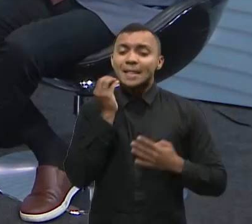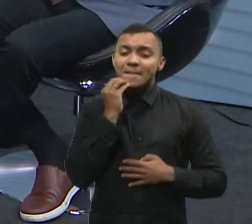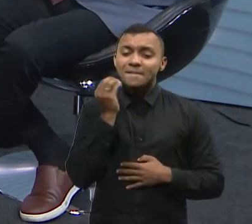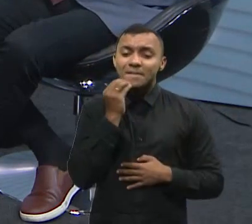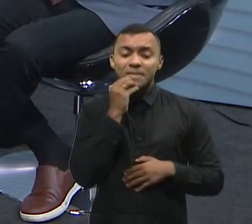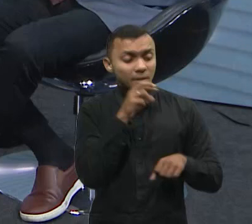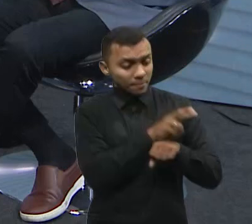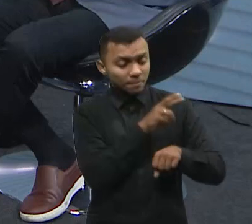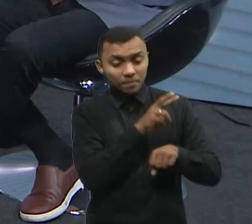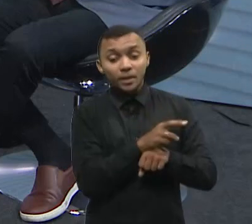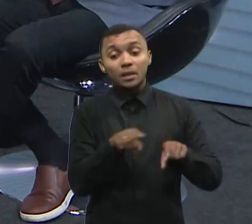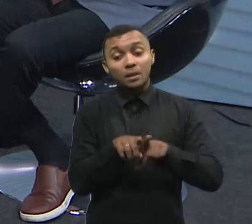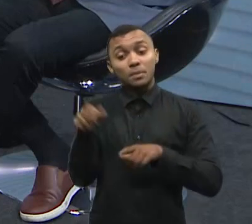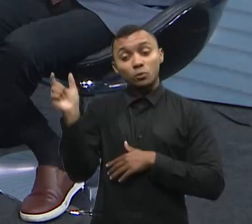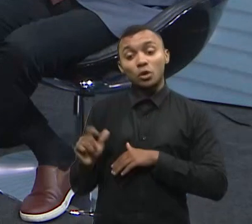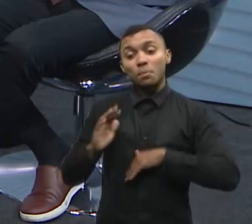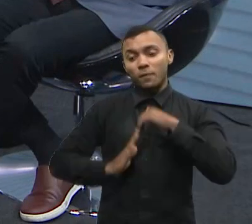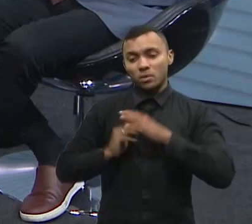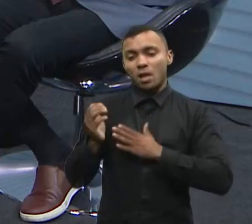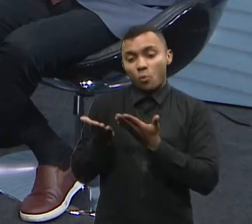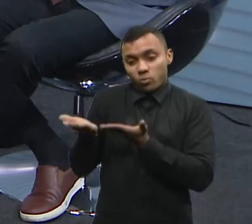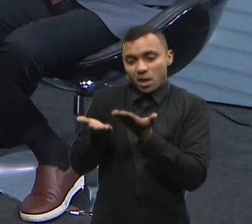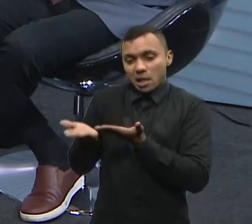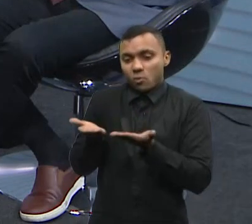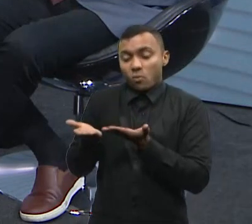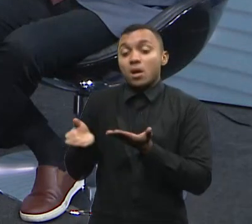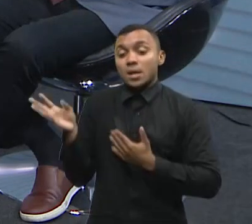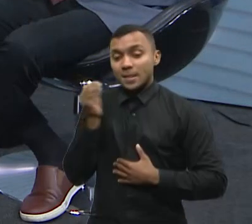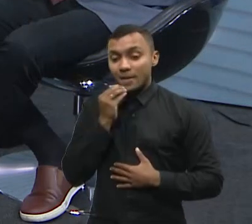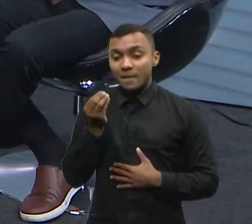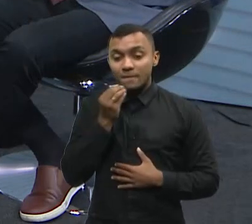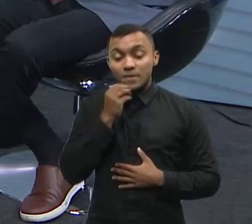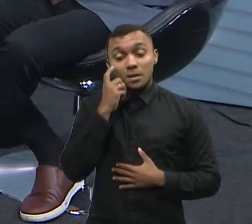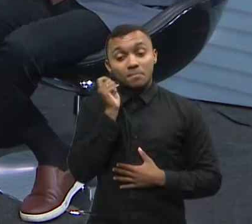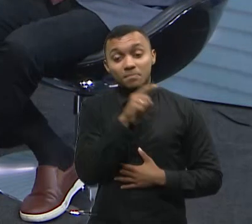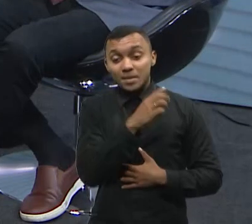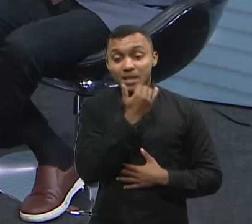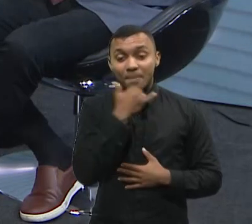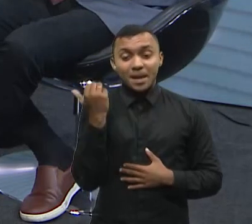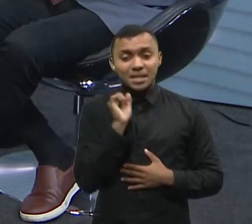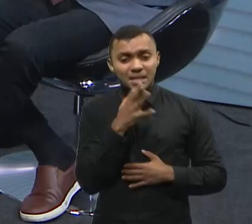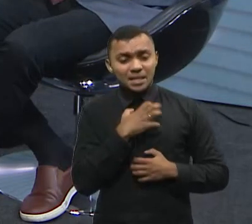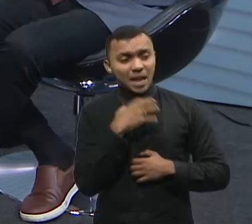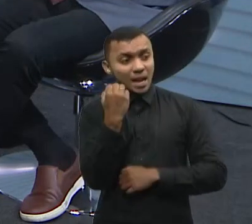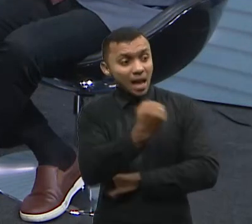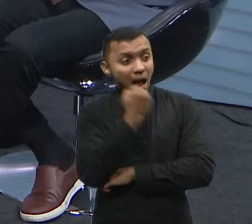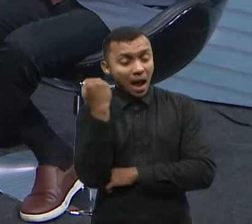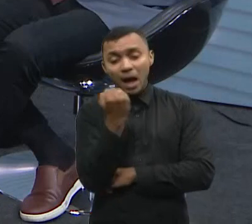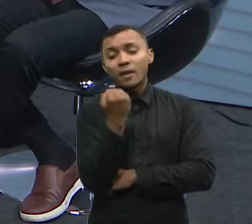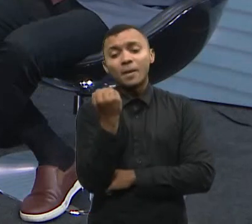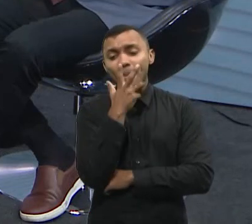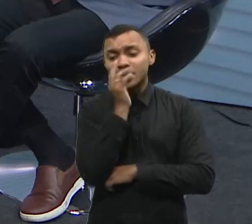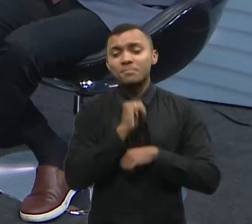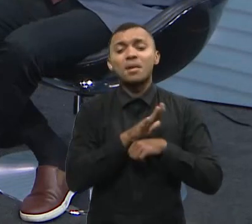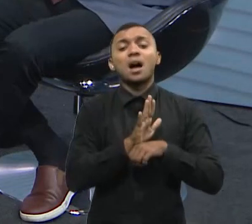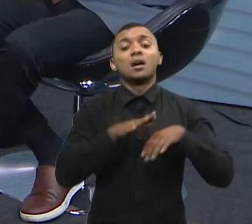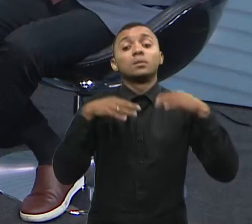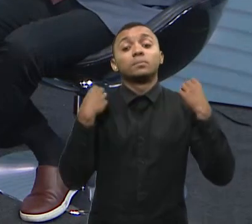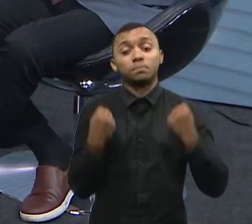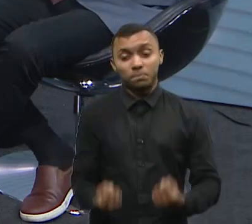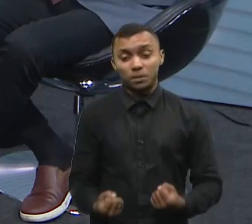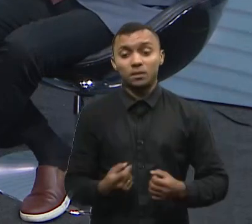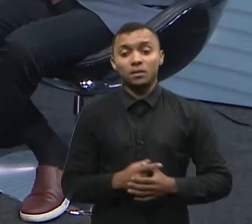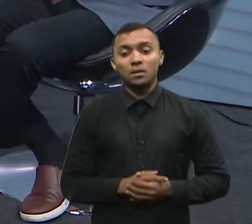cuidadores também, né? Porque, dependendo da intensidade dos sintomas, sobrecarrega muito, né?